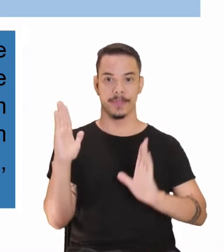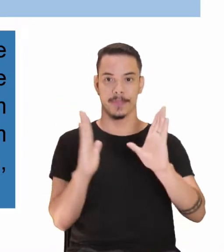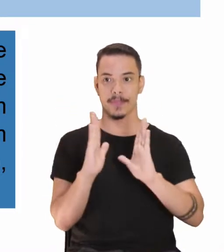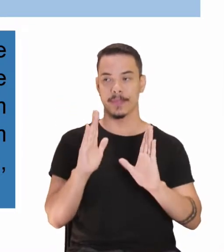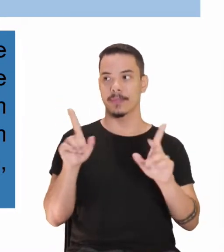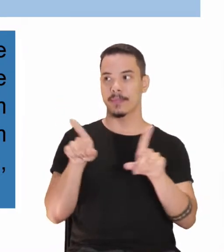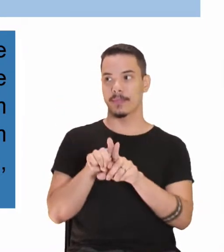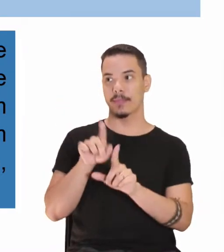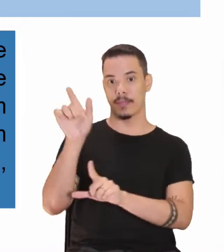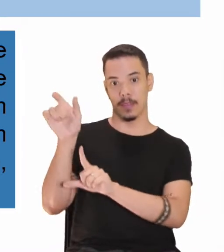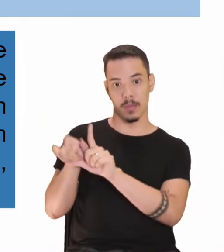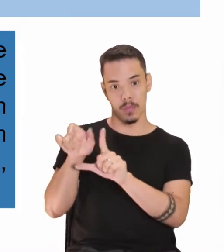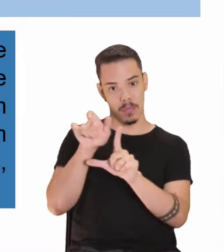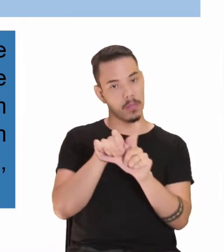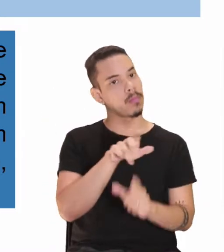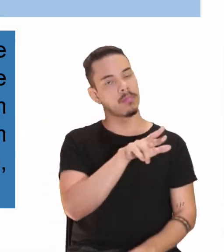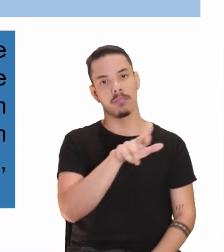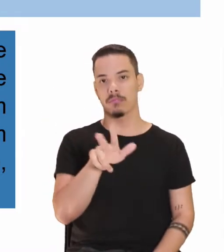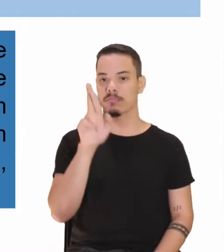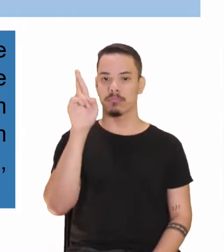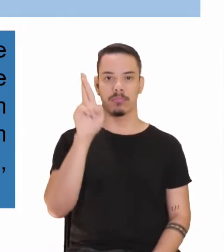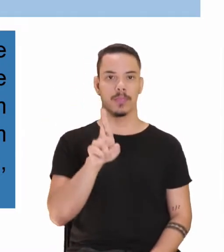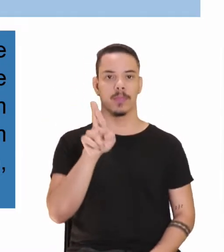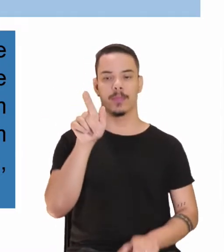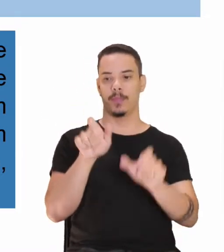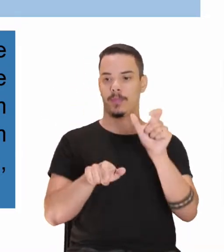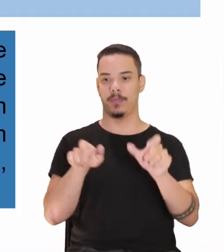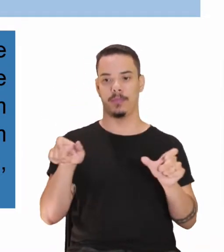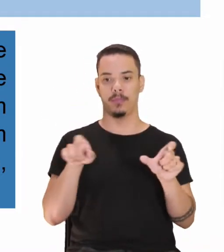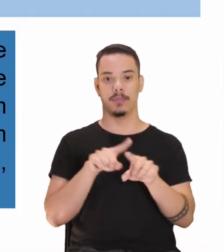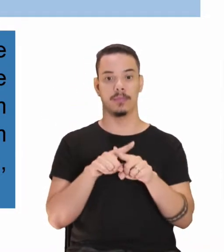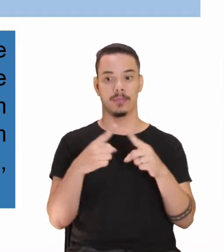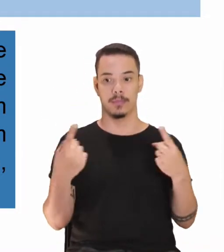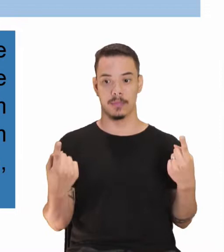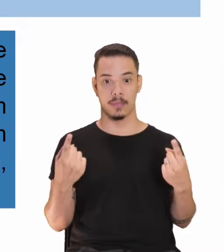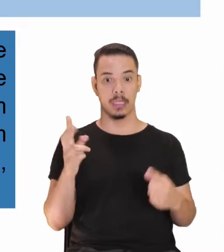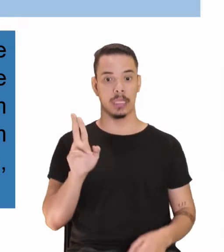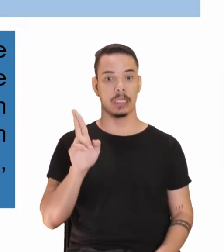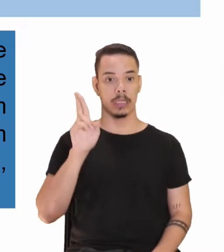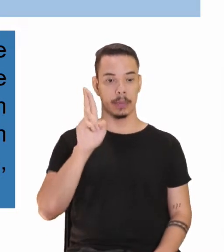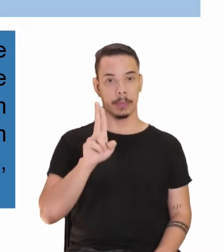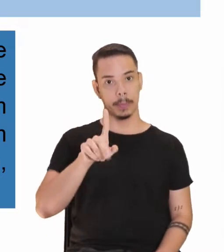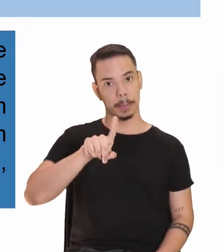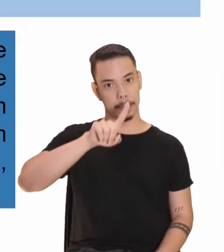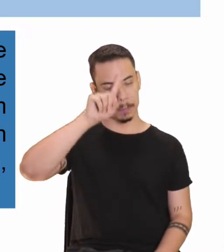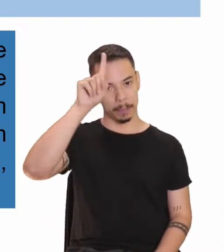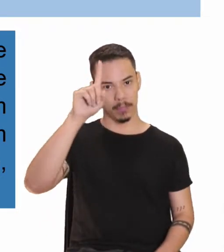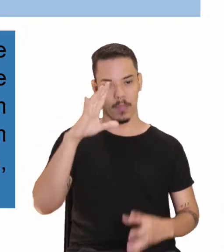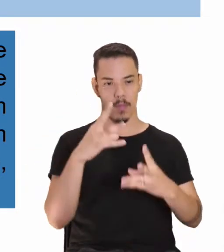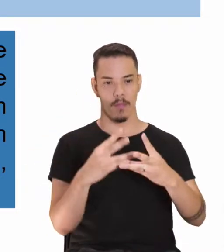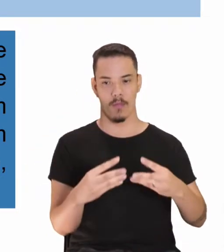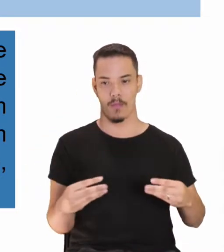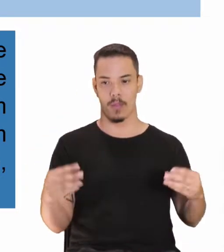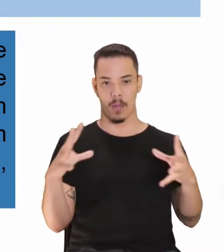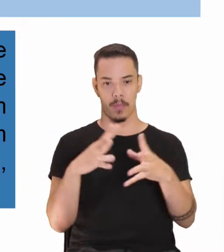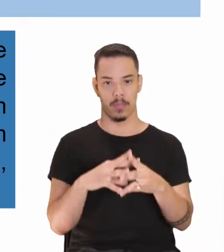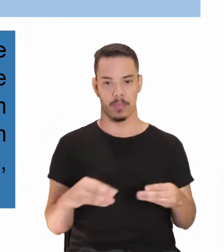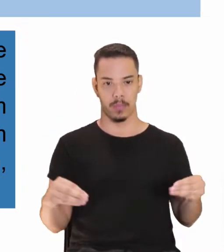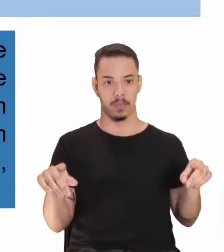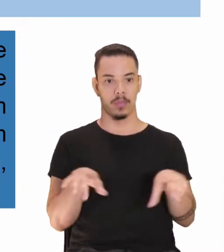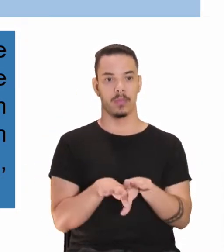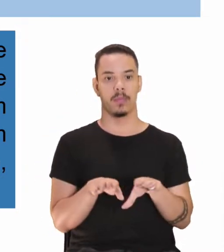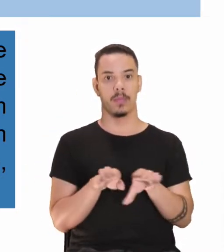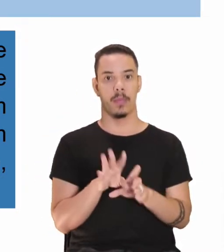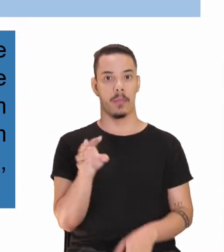personagens dos autos não representam indivíduos, mas sim representam ideias abstratas, como a ideia